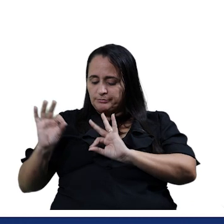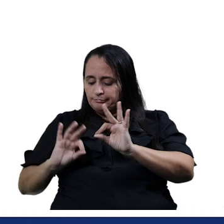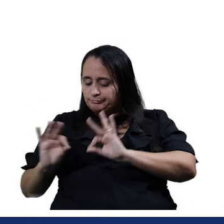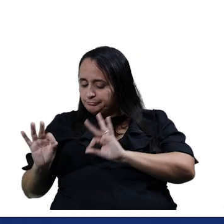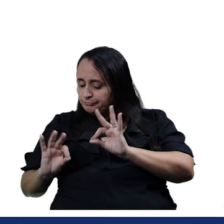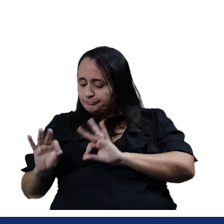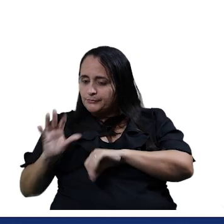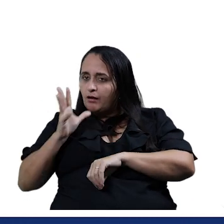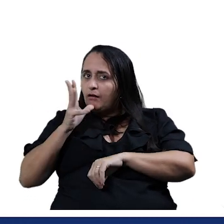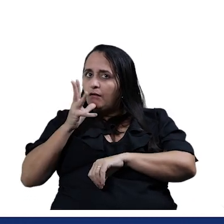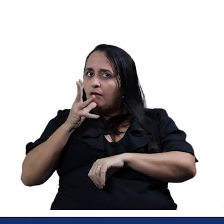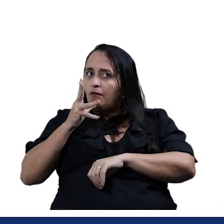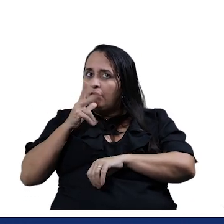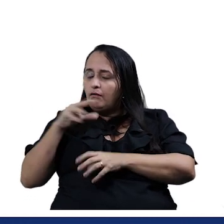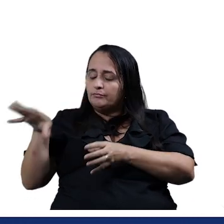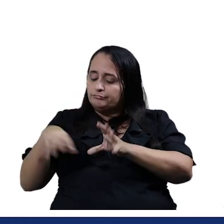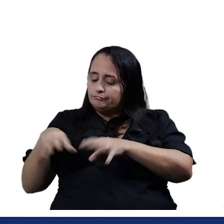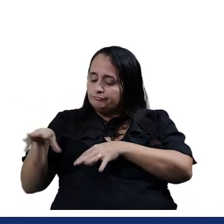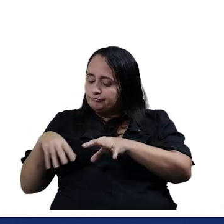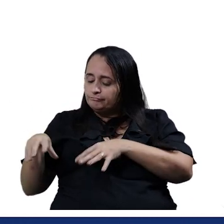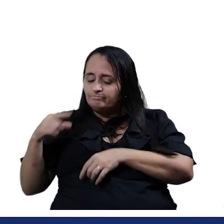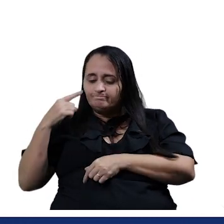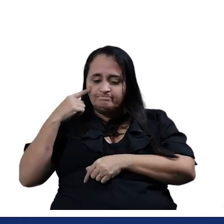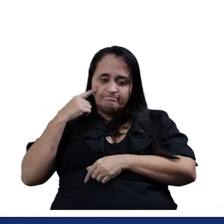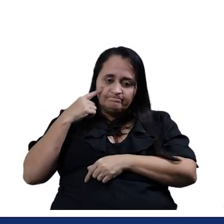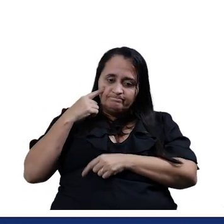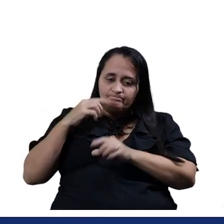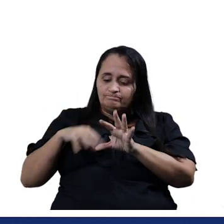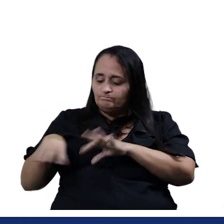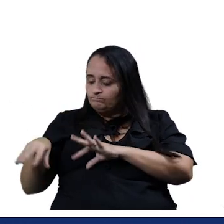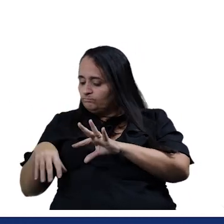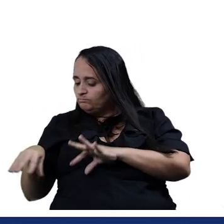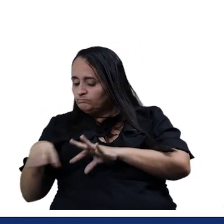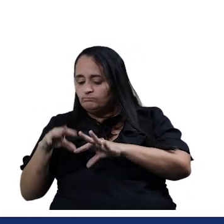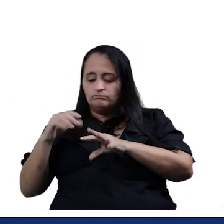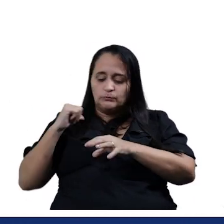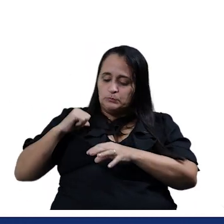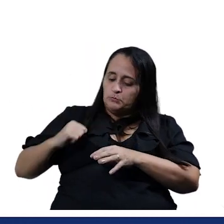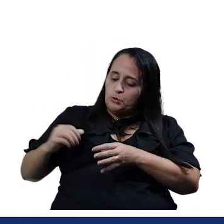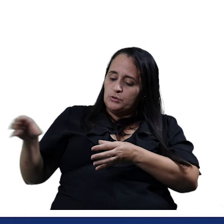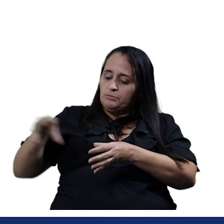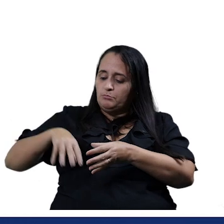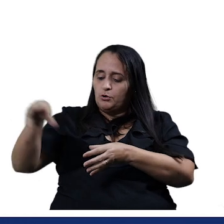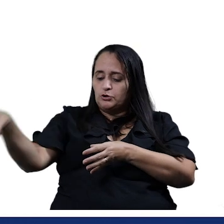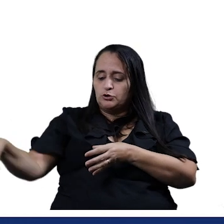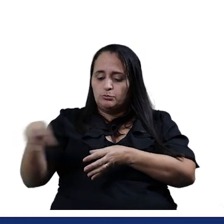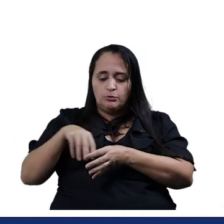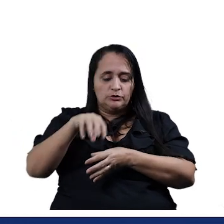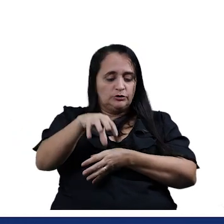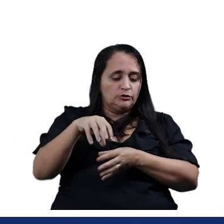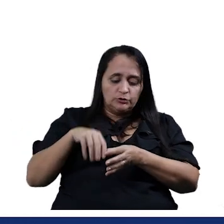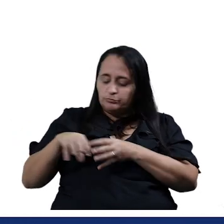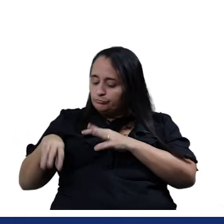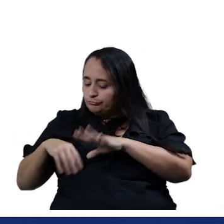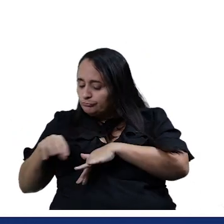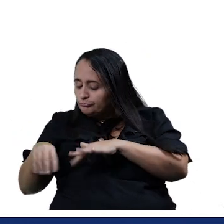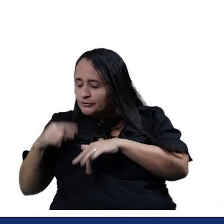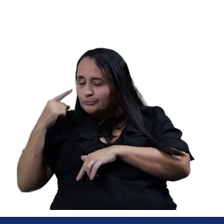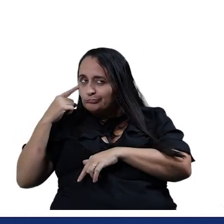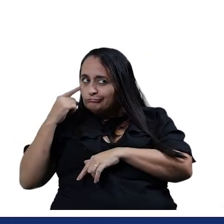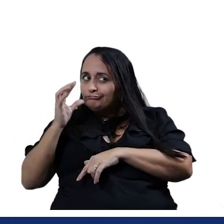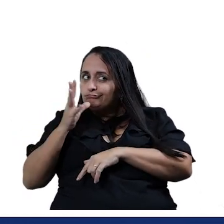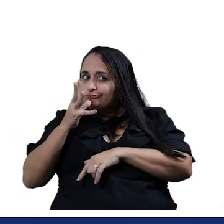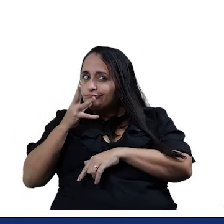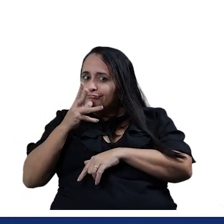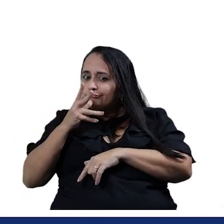bolsa, que não acabava mais. Ou seja, ela ficou toda hora pegando as coisas, botando dentro da bolsa, né?